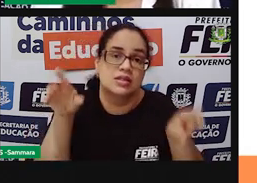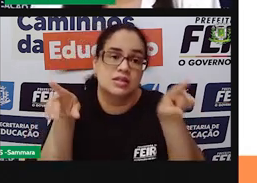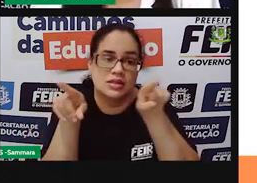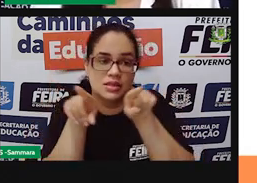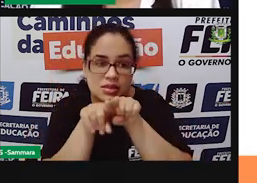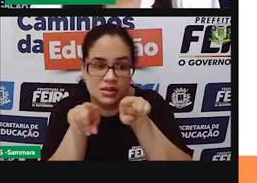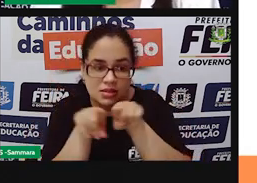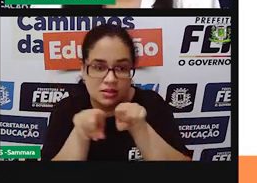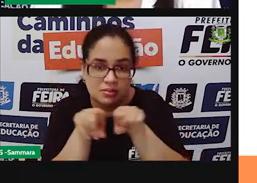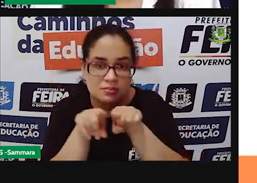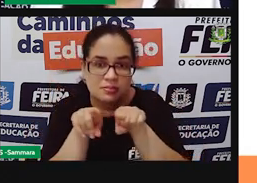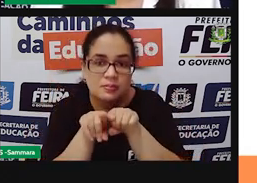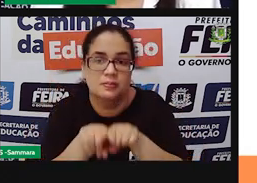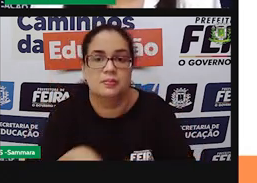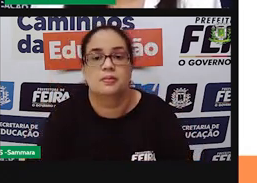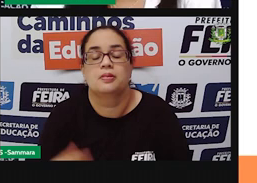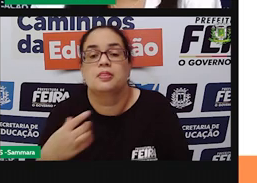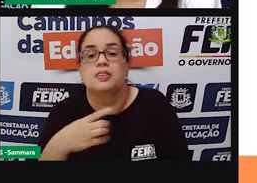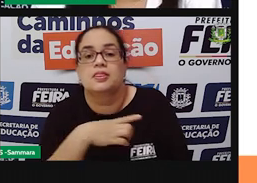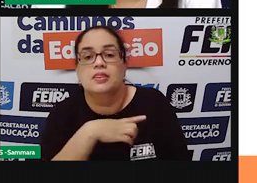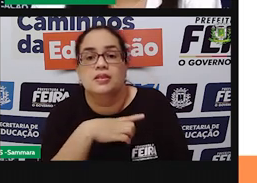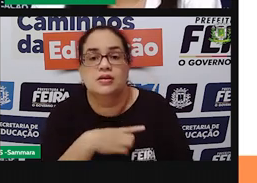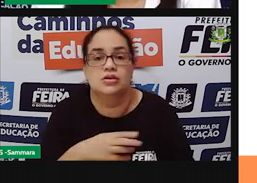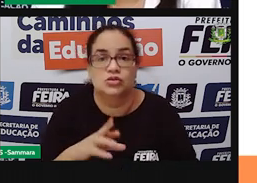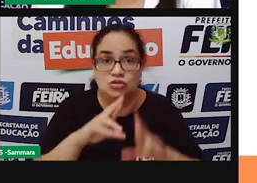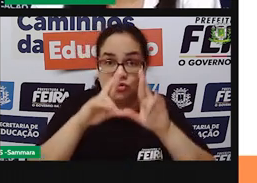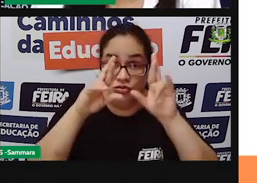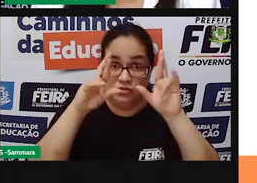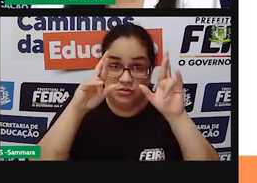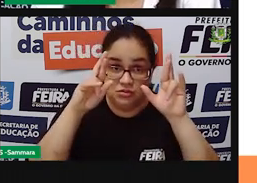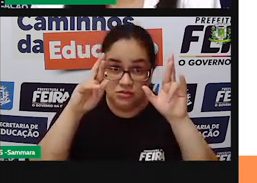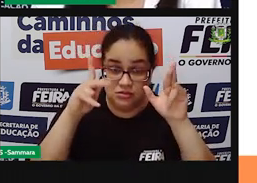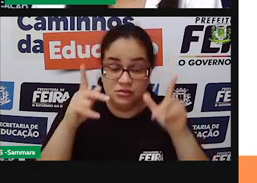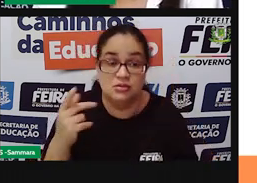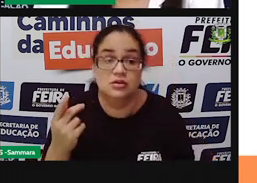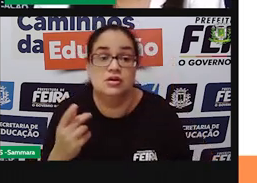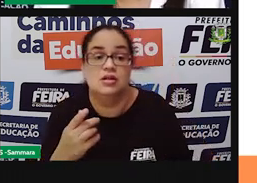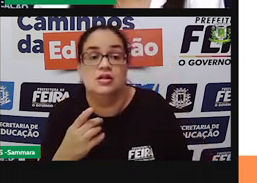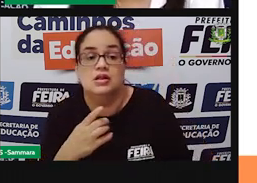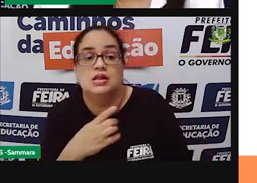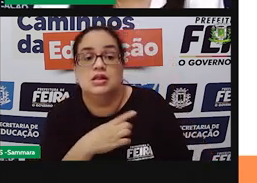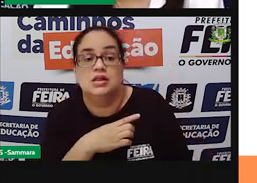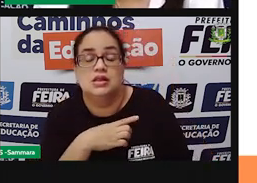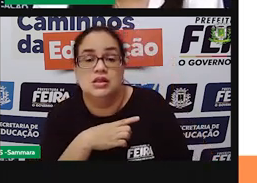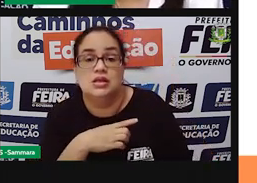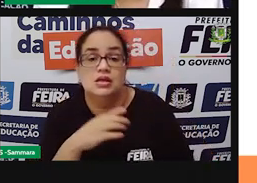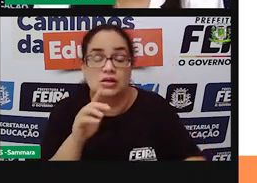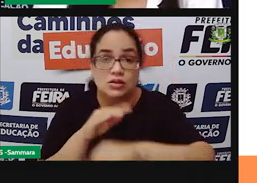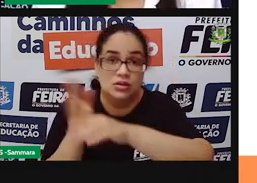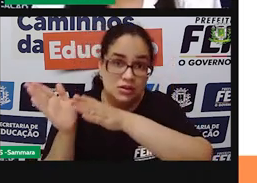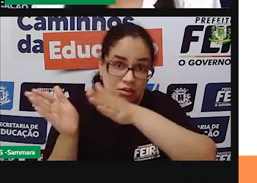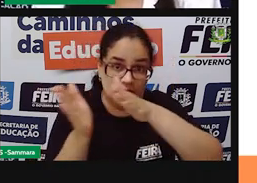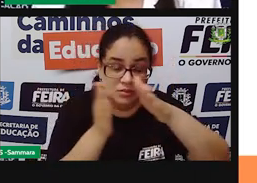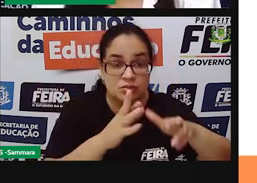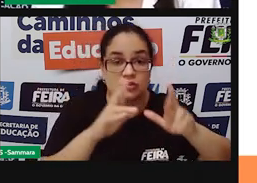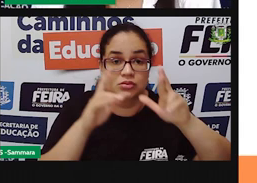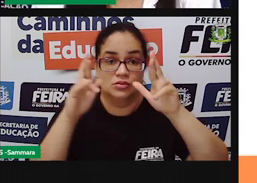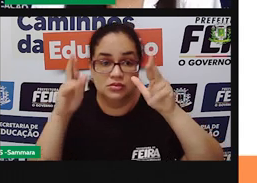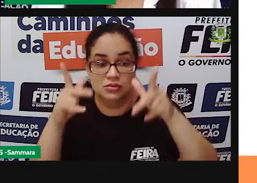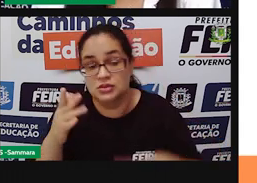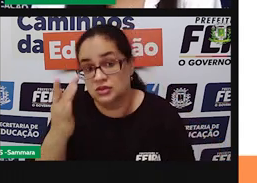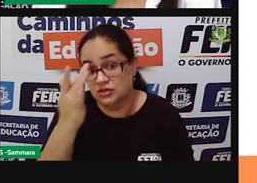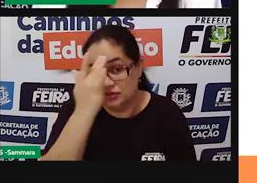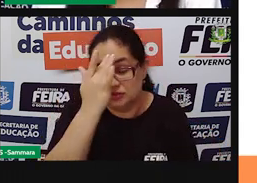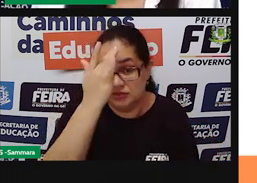as utilizações são em tempos diferentes, representam ações aí de tempos diferentes, e aí fica mais fácil a